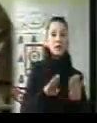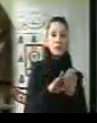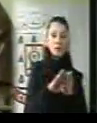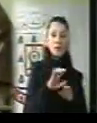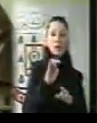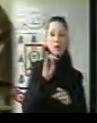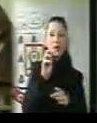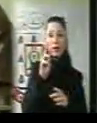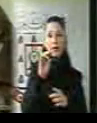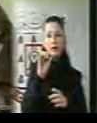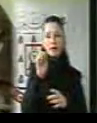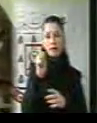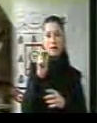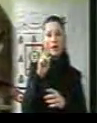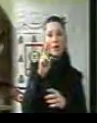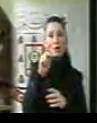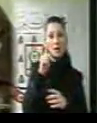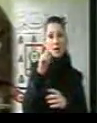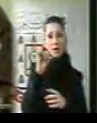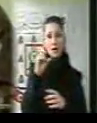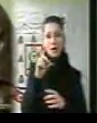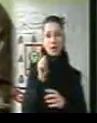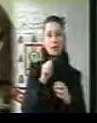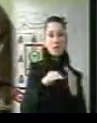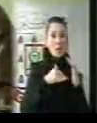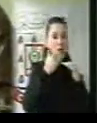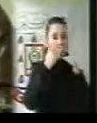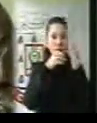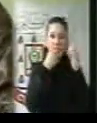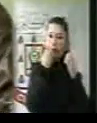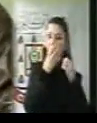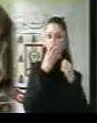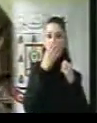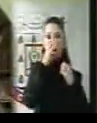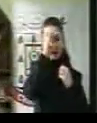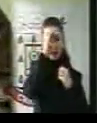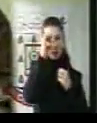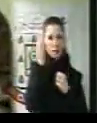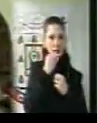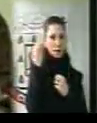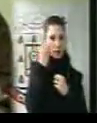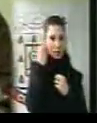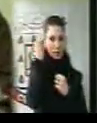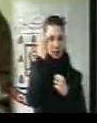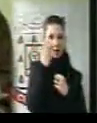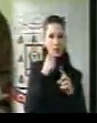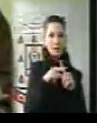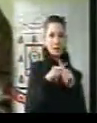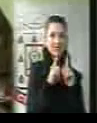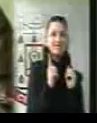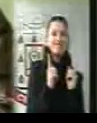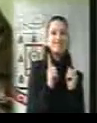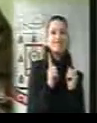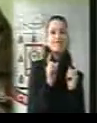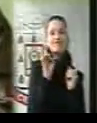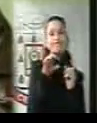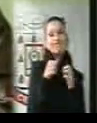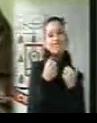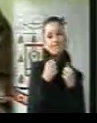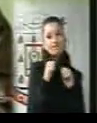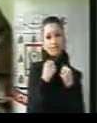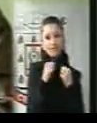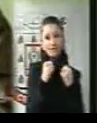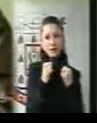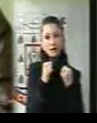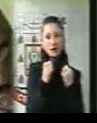via rápida a gente sabe que vai ser tão bom para Criciúma, né? Uma obra grandiosa, que vai ser muito importante para Criciúma. E só que ela precisa,